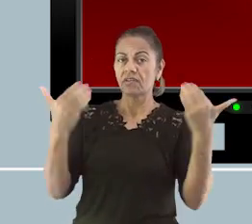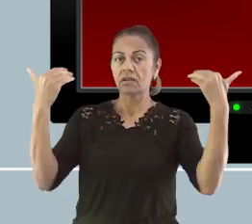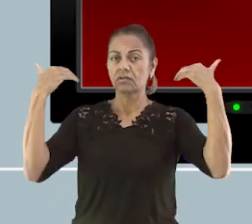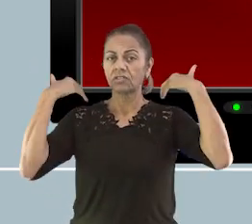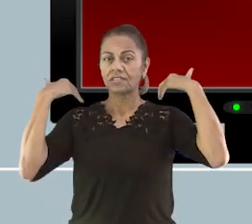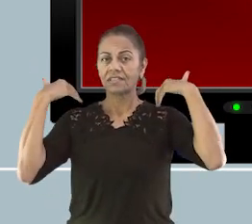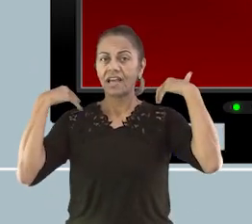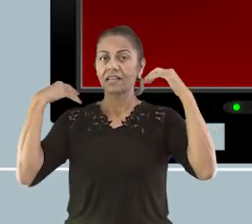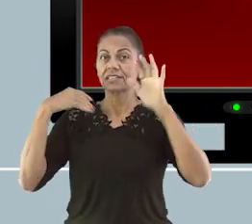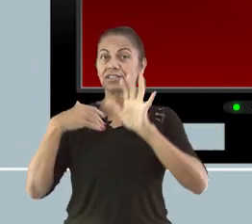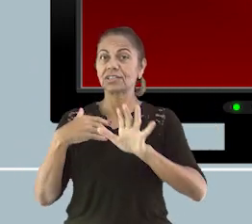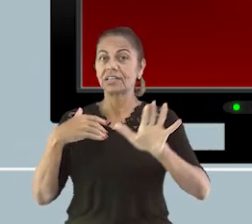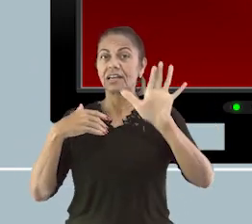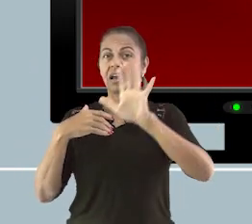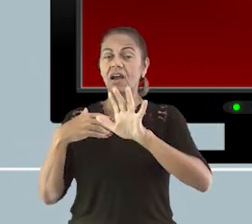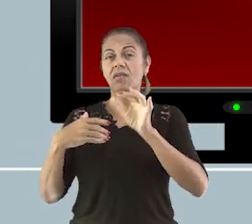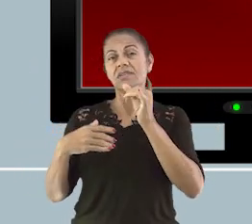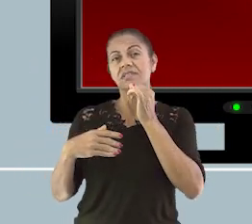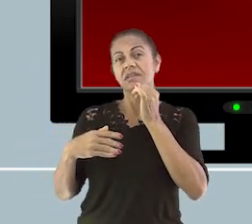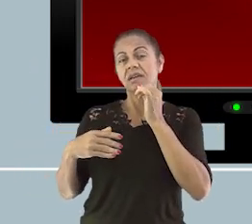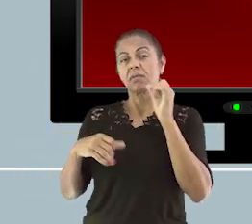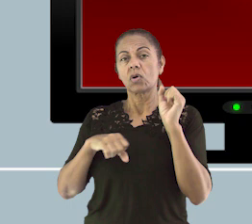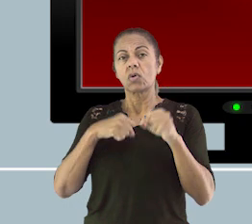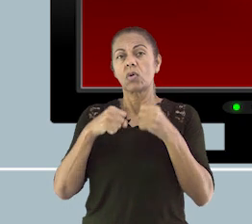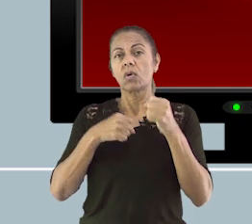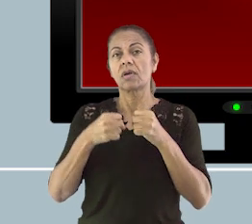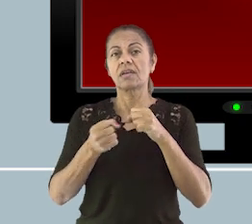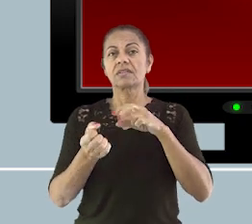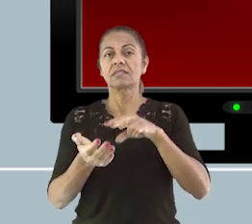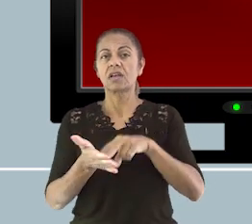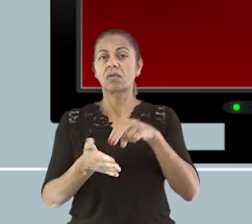ginástica geral, correr, saltar,